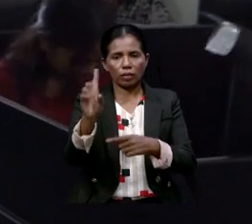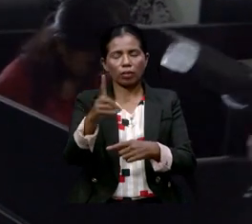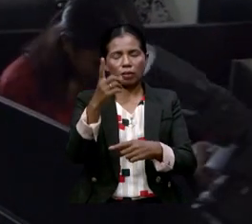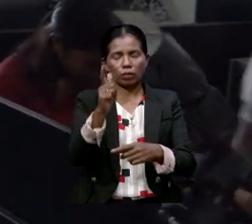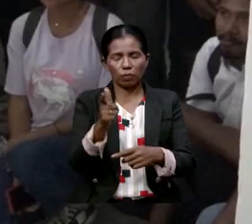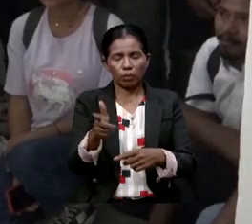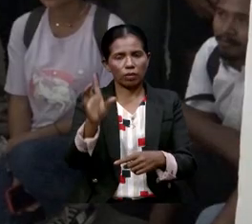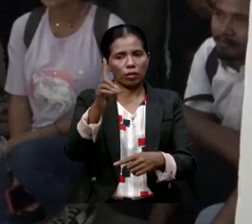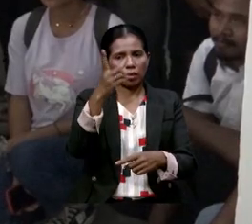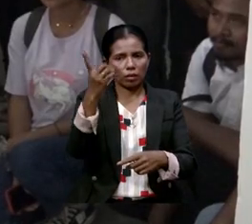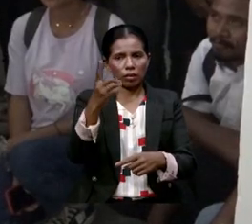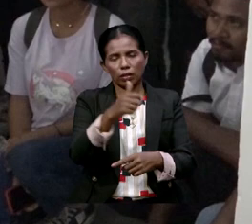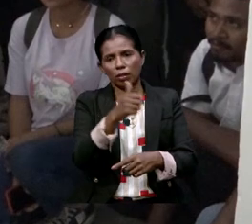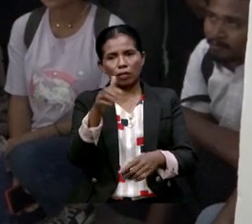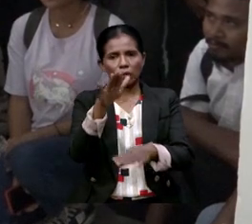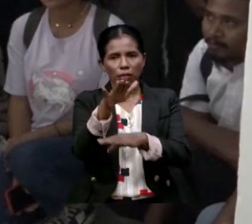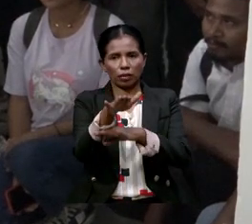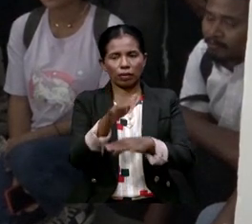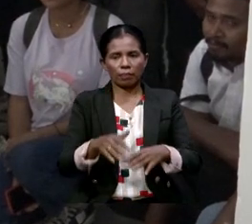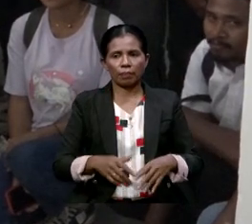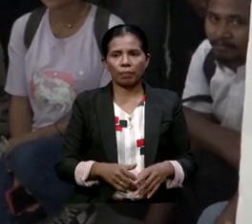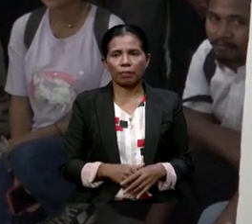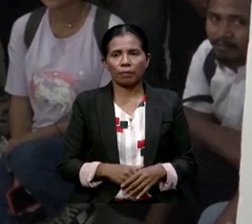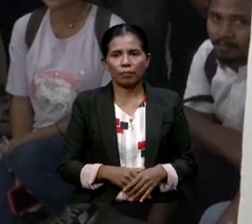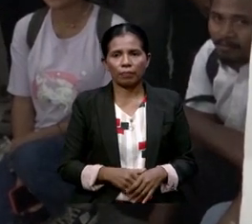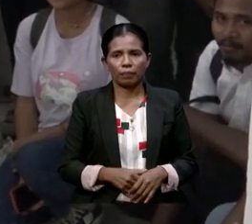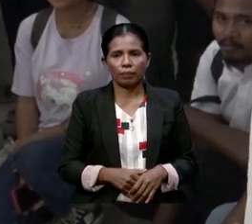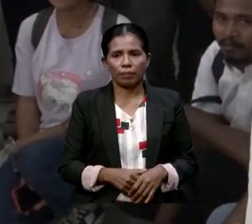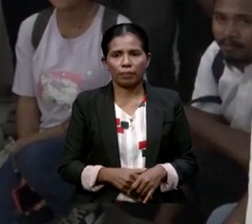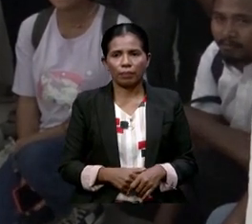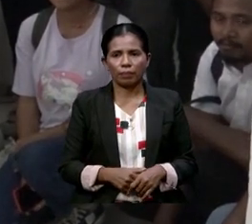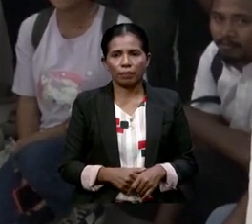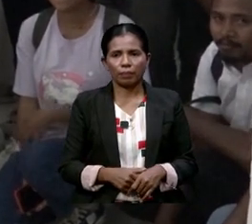no seluk ia turma lorokraik. Mateus Romario, GMN dos Santos, GMN.